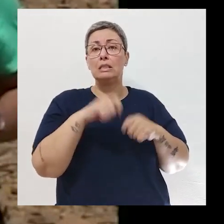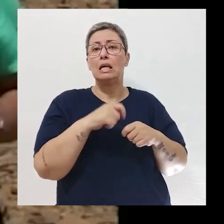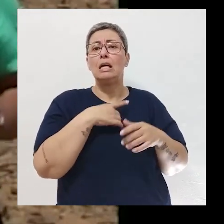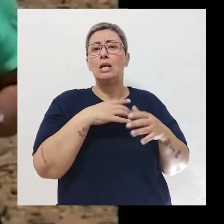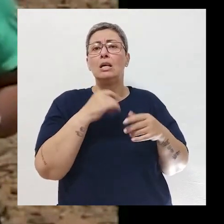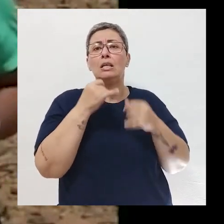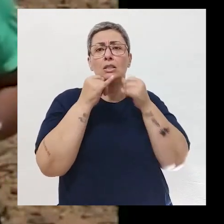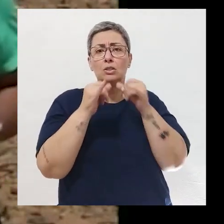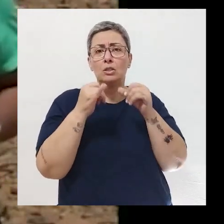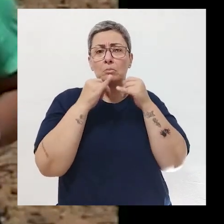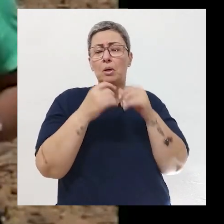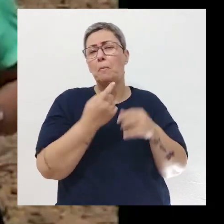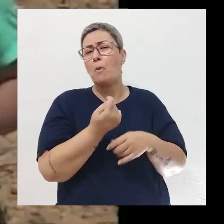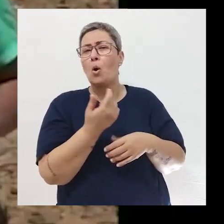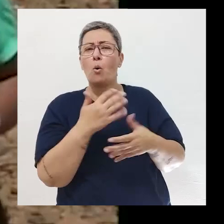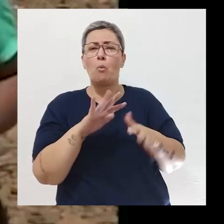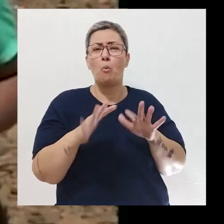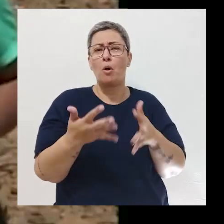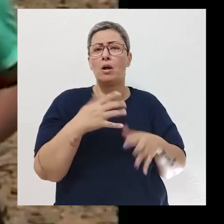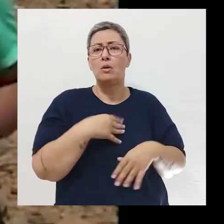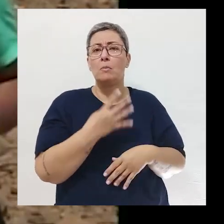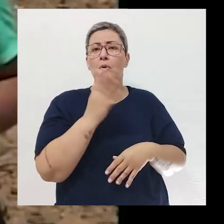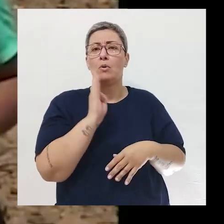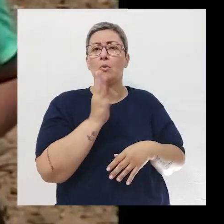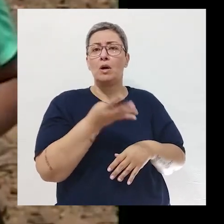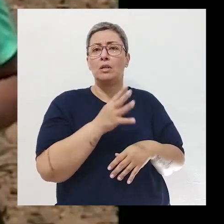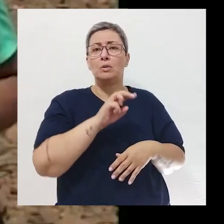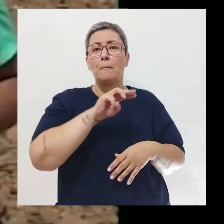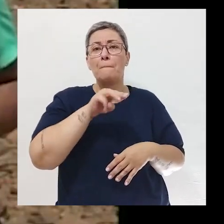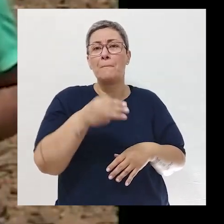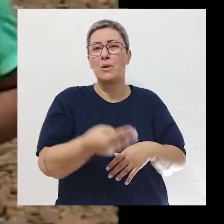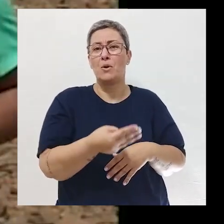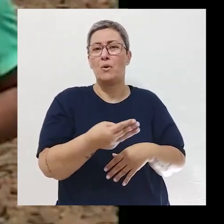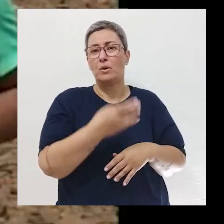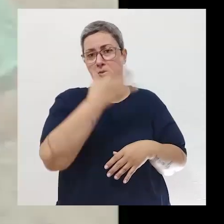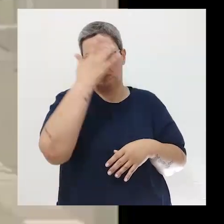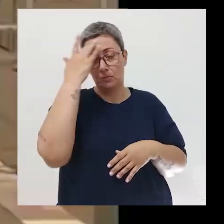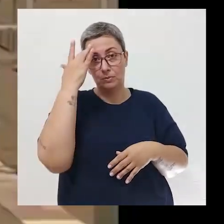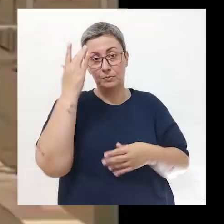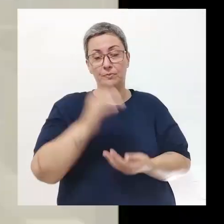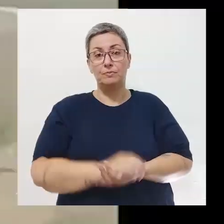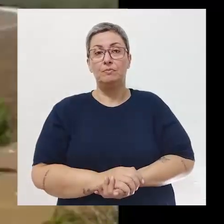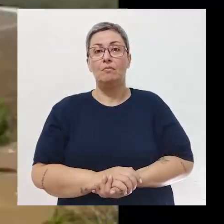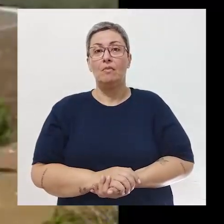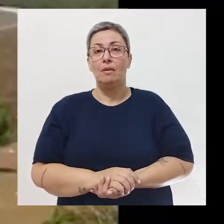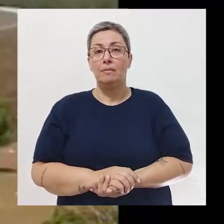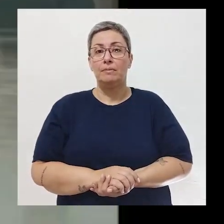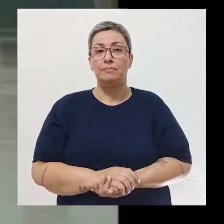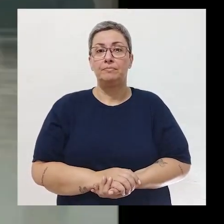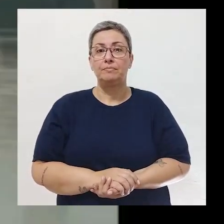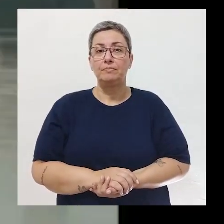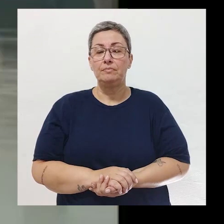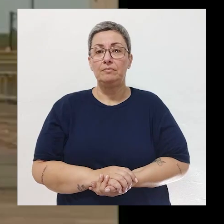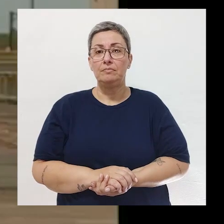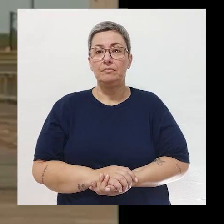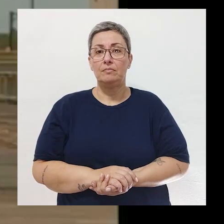capacidade para gerar energia para aproximadamente 4 milhões de habitantes.